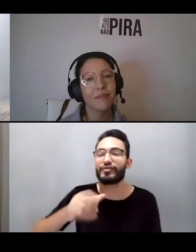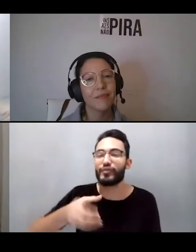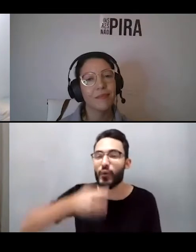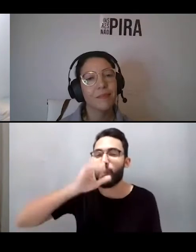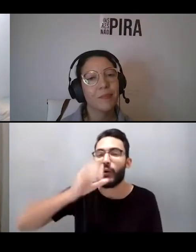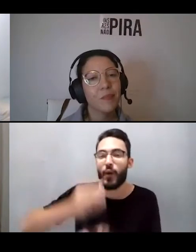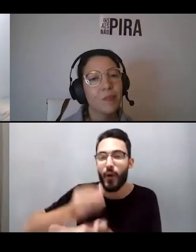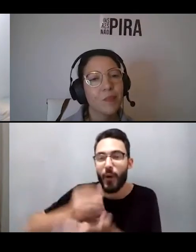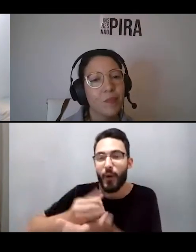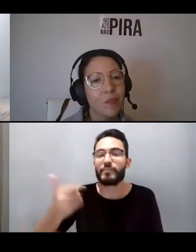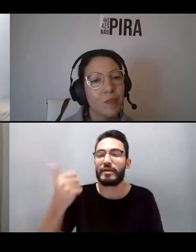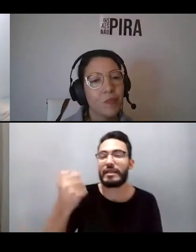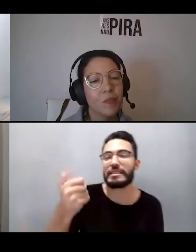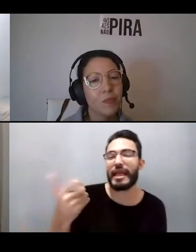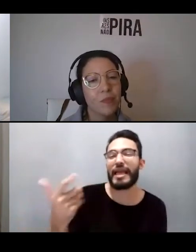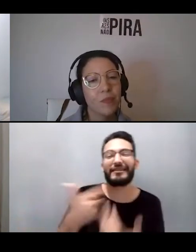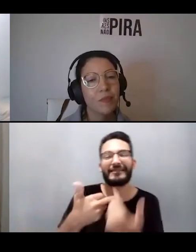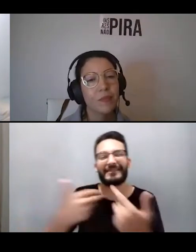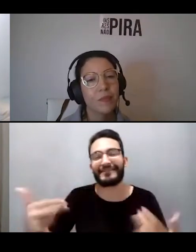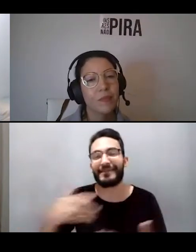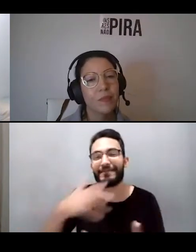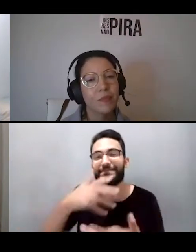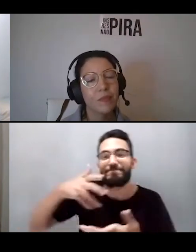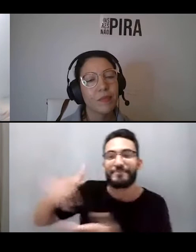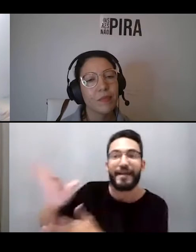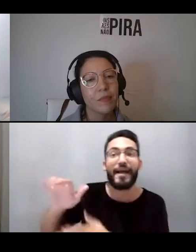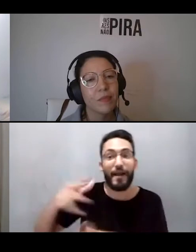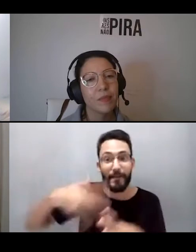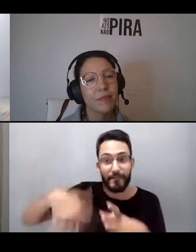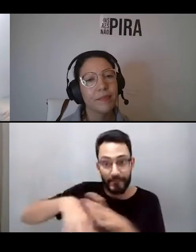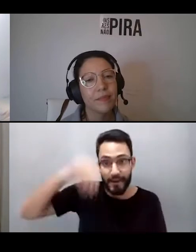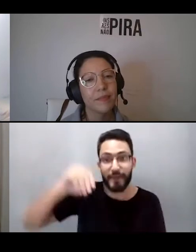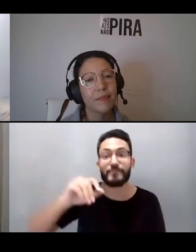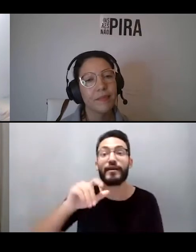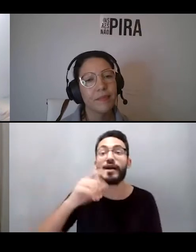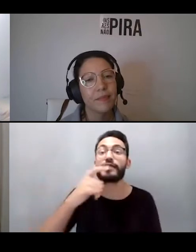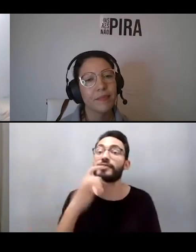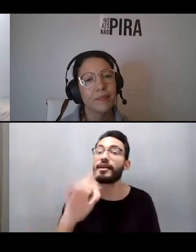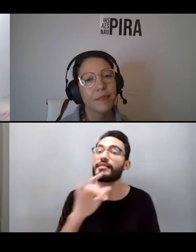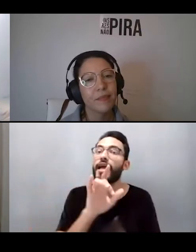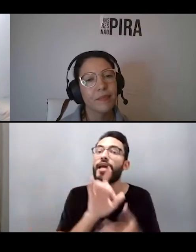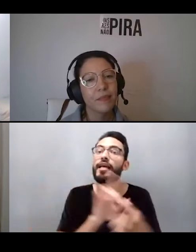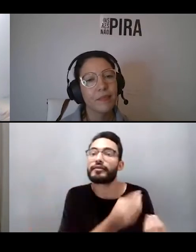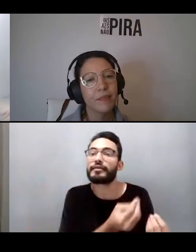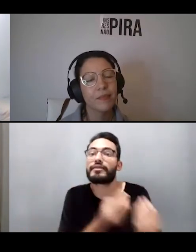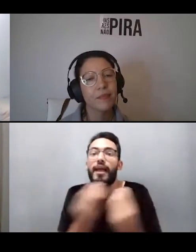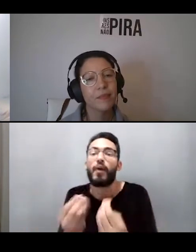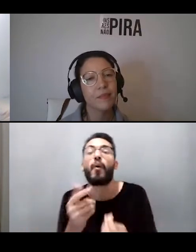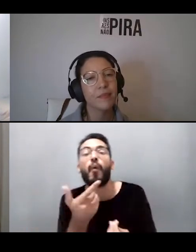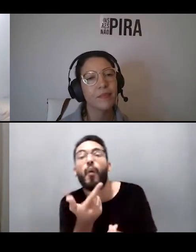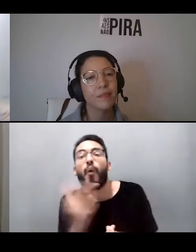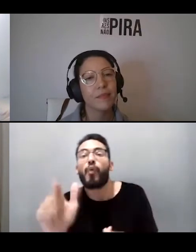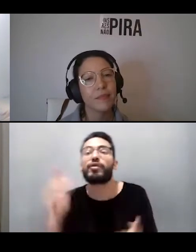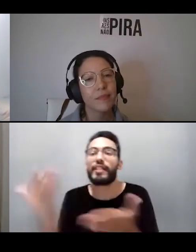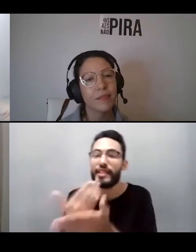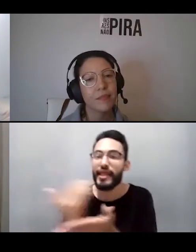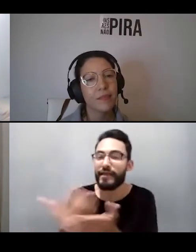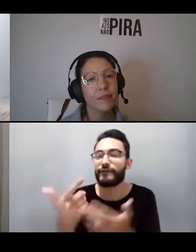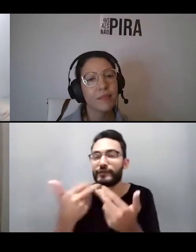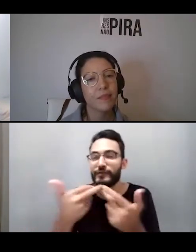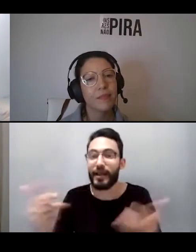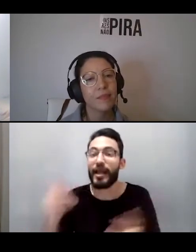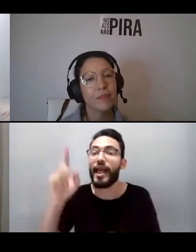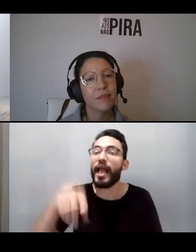né? E aí o que que foi mais legal desses prêmios é que alguns prêmios a C&T proporcionou isso e outros prêmios como os livros foram